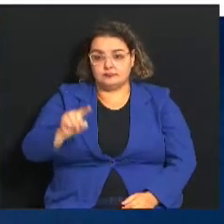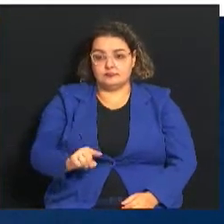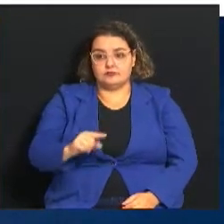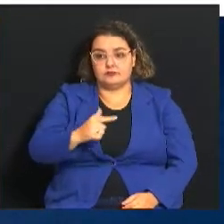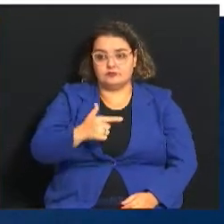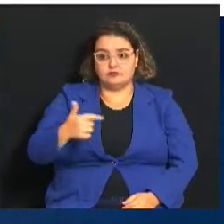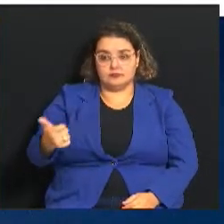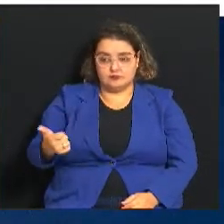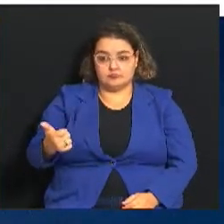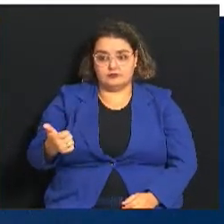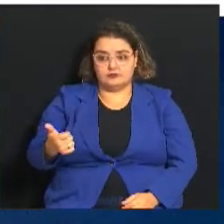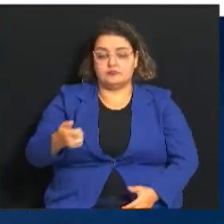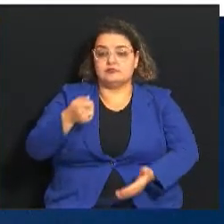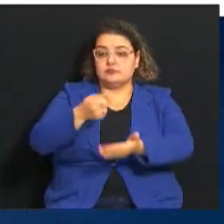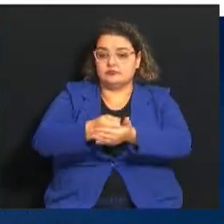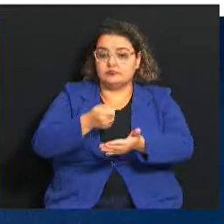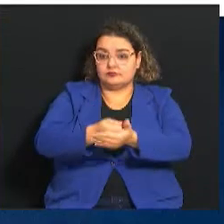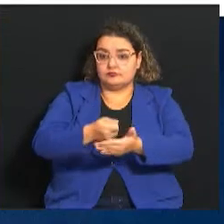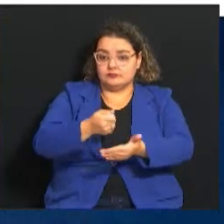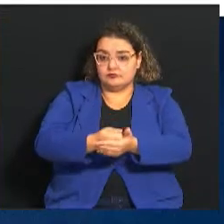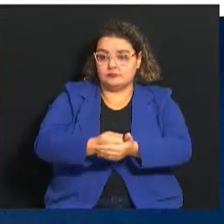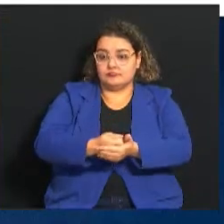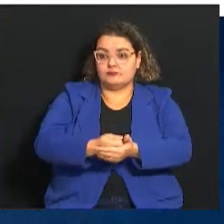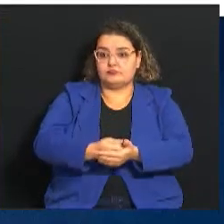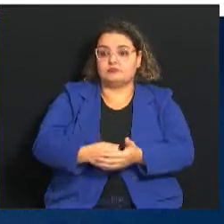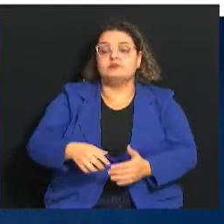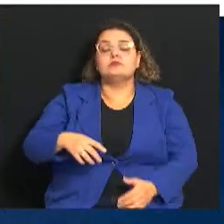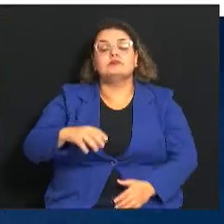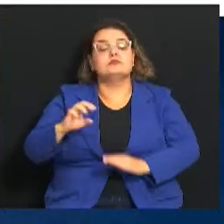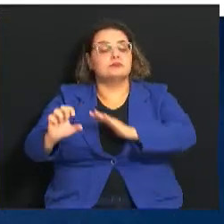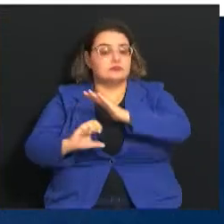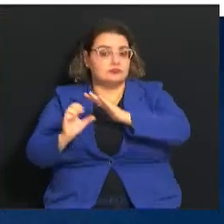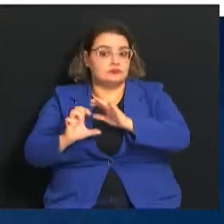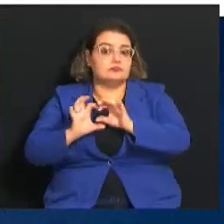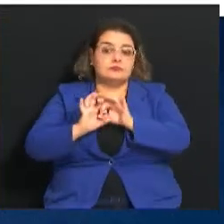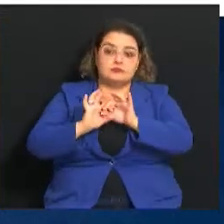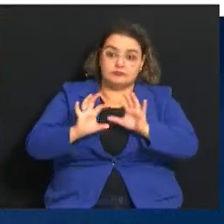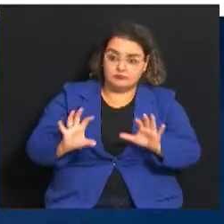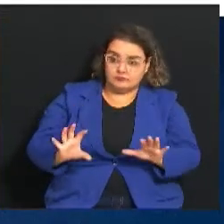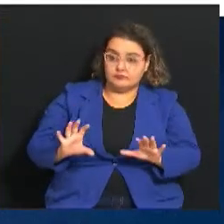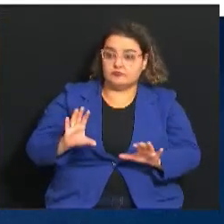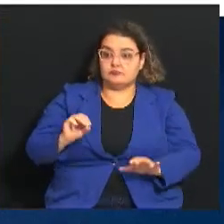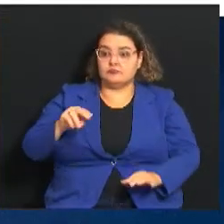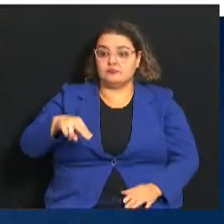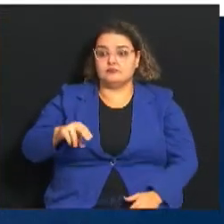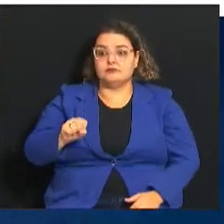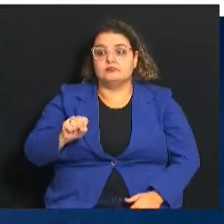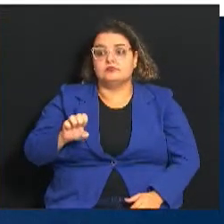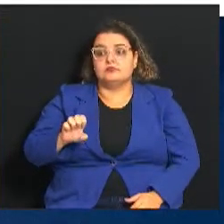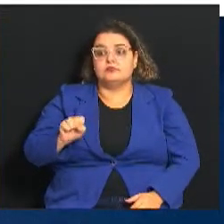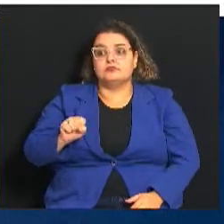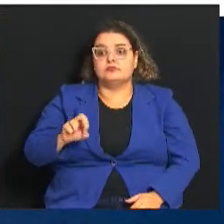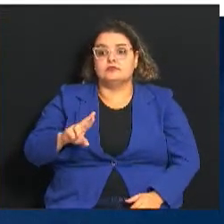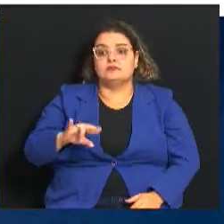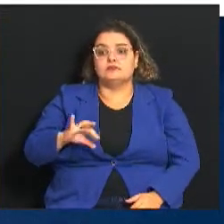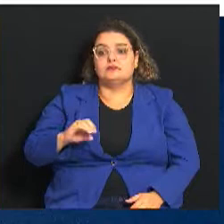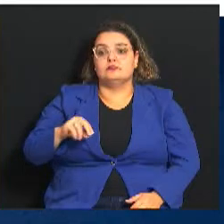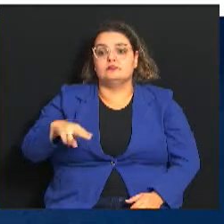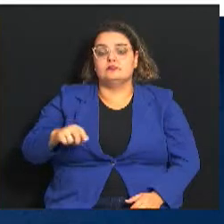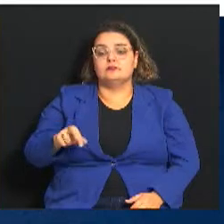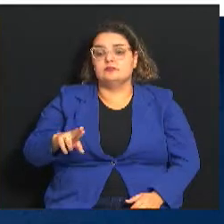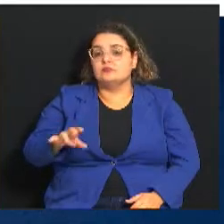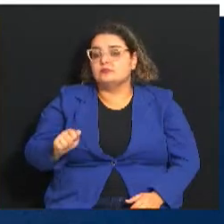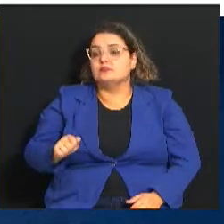310/2021, que obriga as empresas concessionárias ou permissionárias de energia elétrica de Campinas a realizar